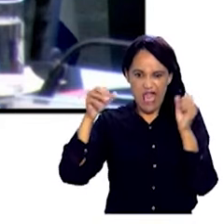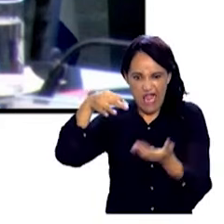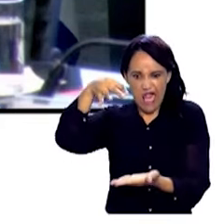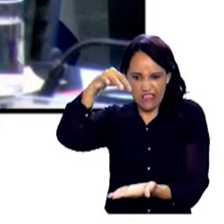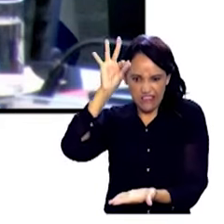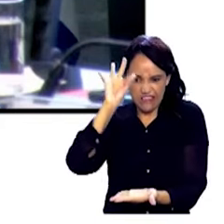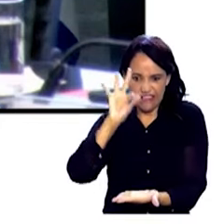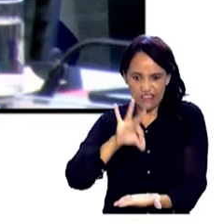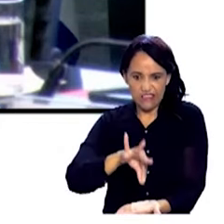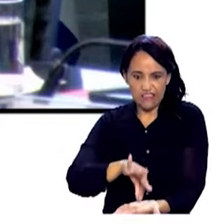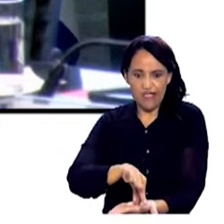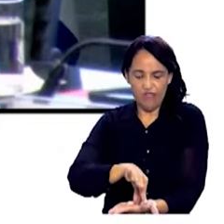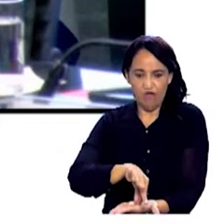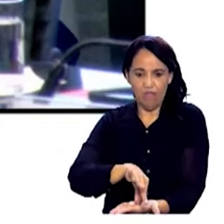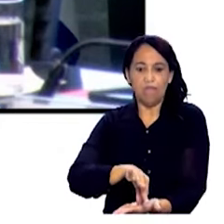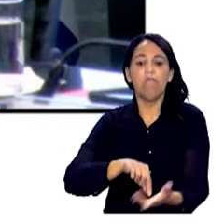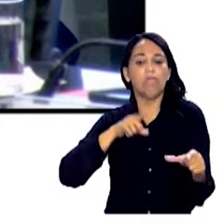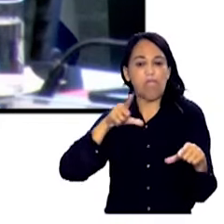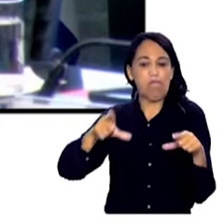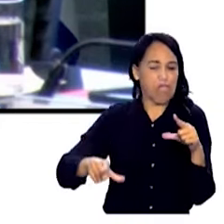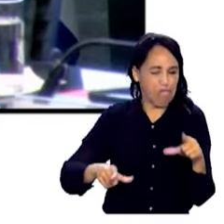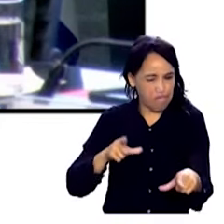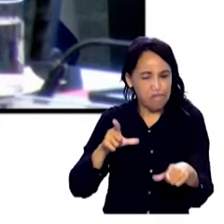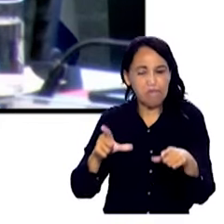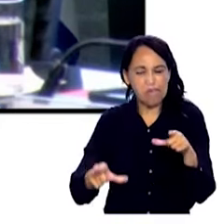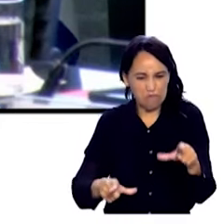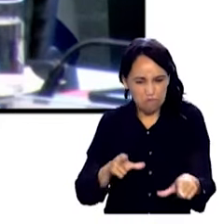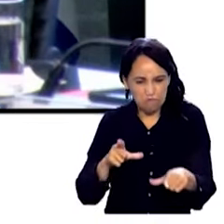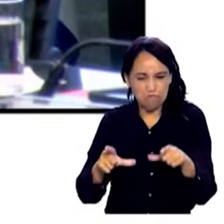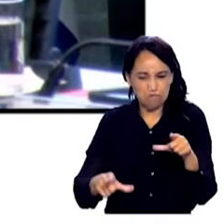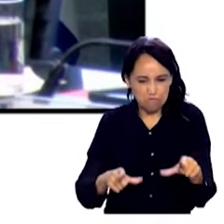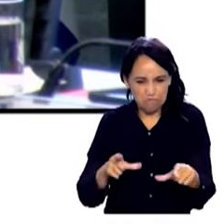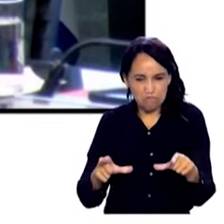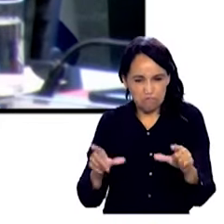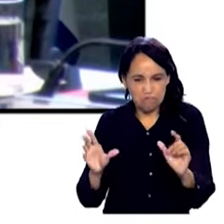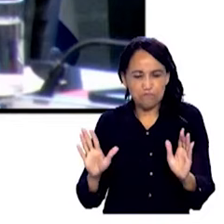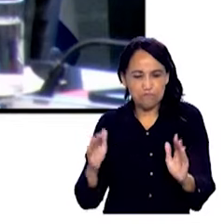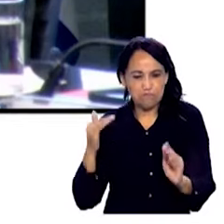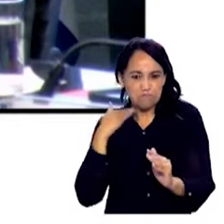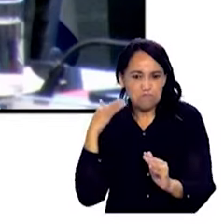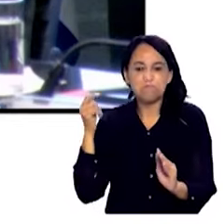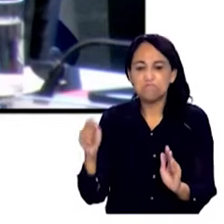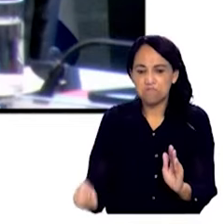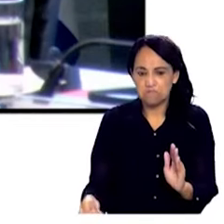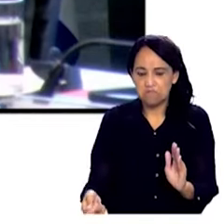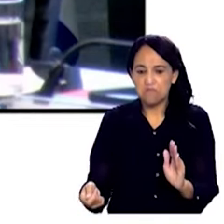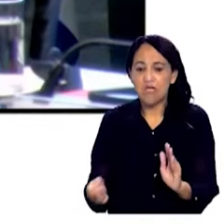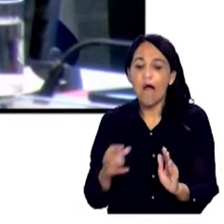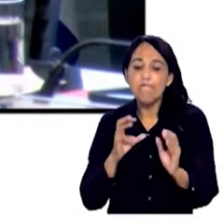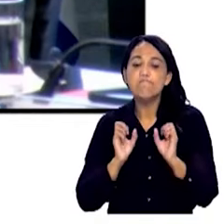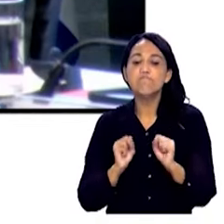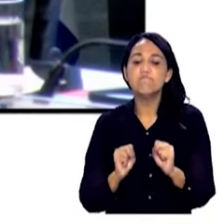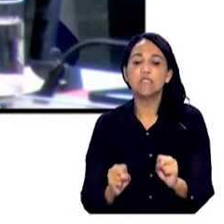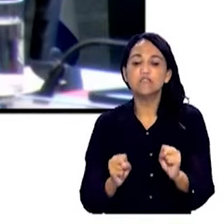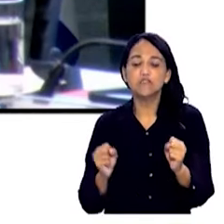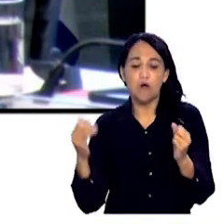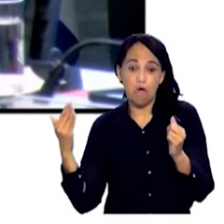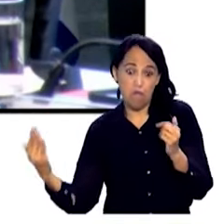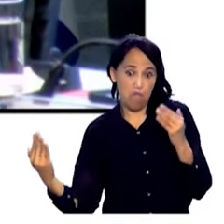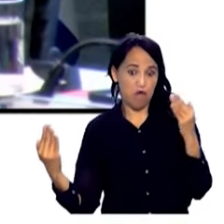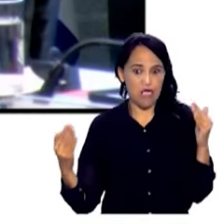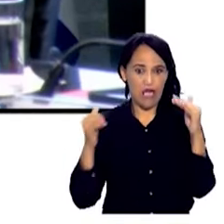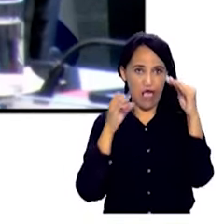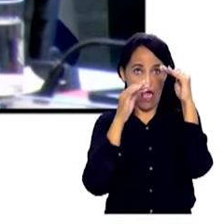eh tem que se analisar o número de Juízes não posso comparar por exemplo a corte Suprema da Argentina com cinco